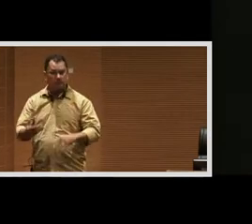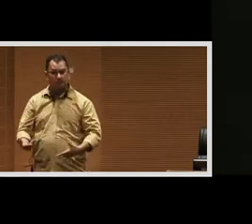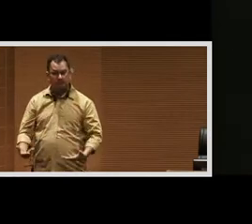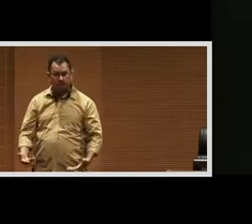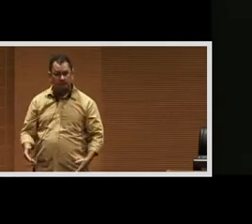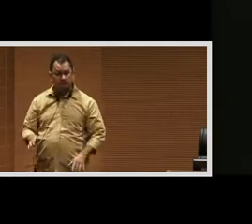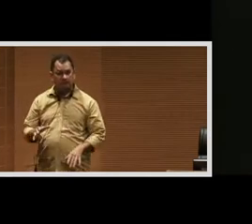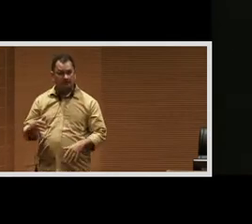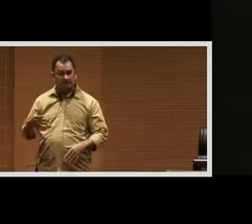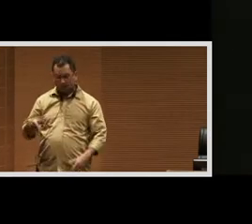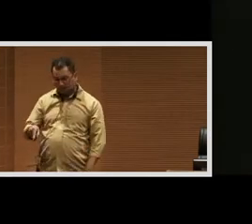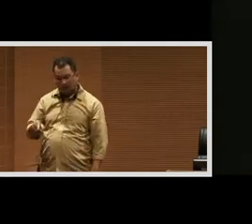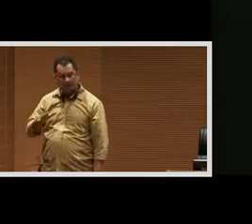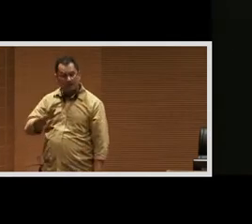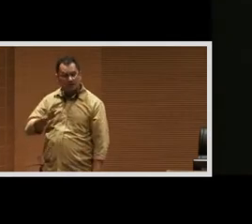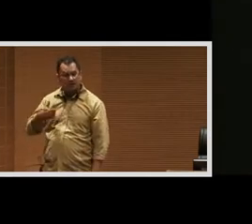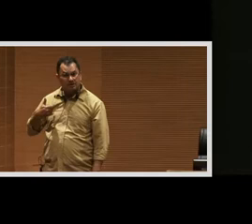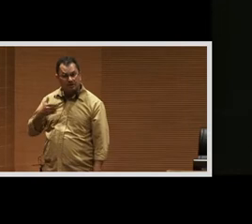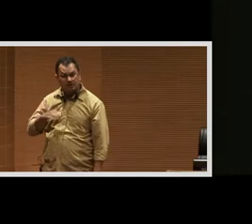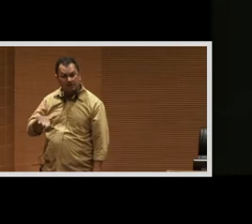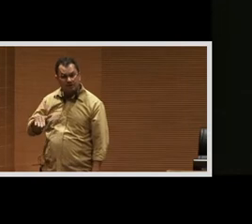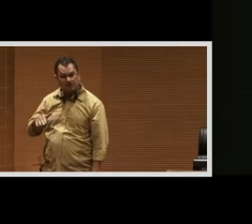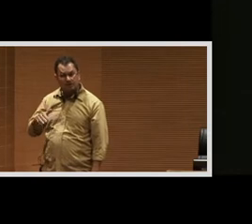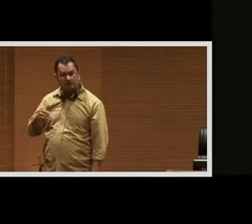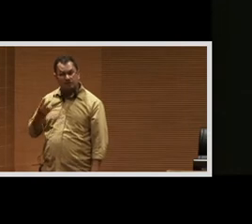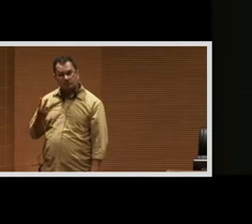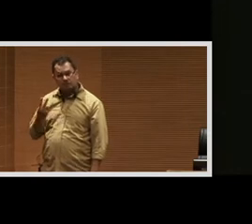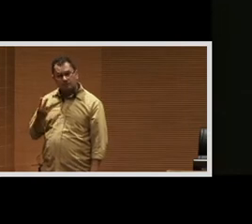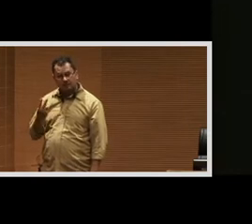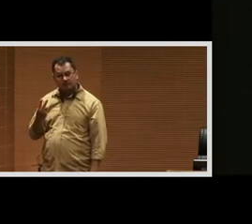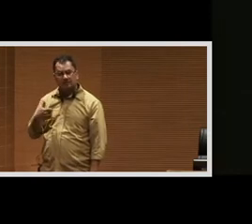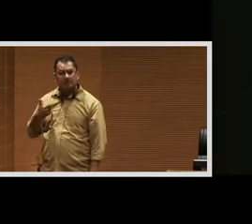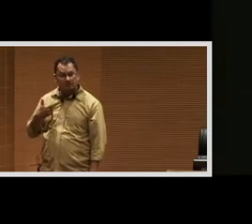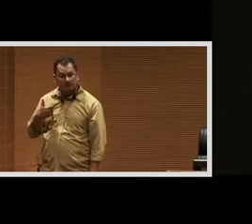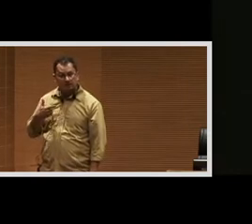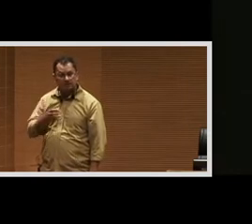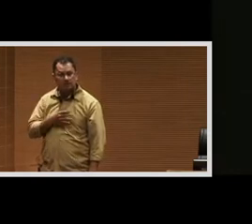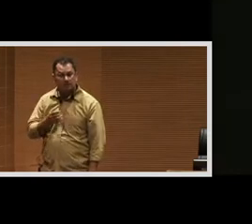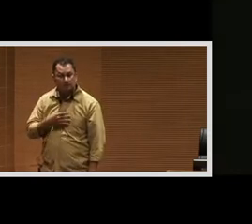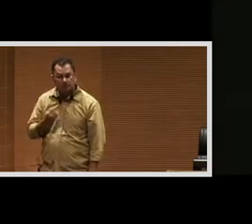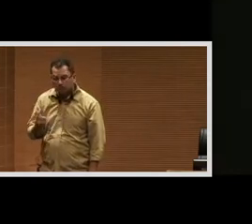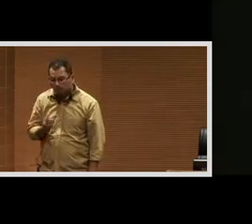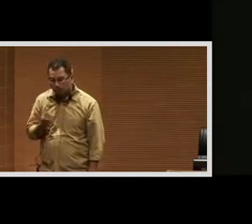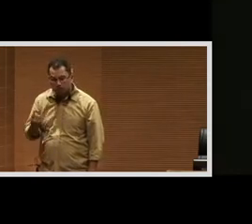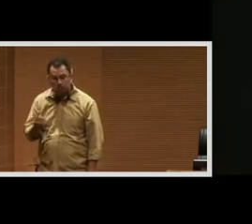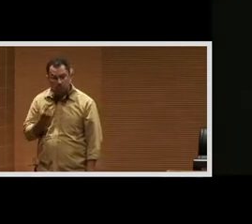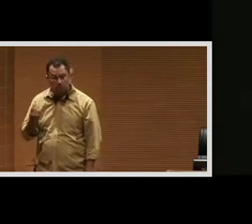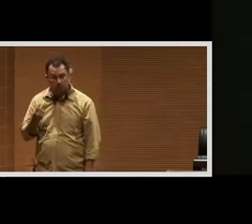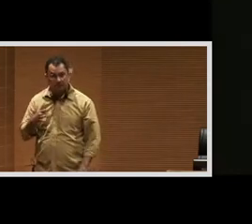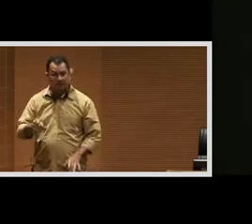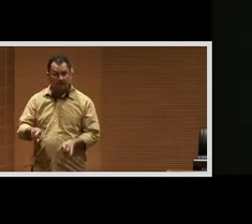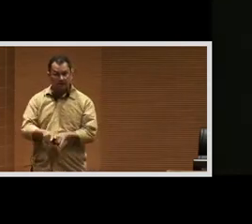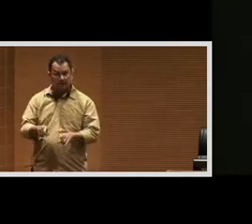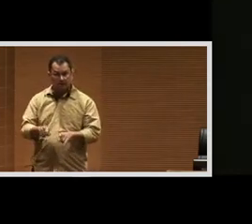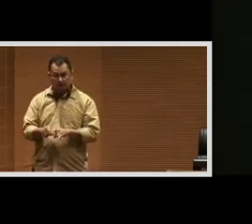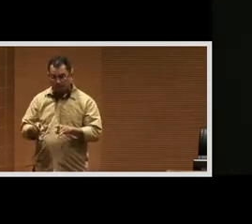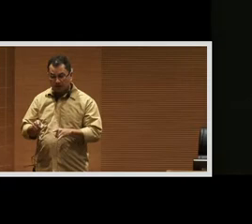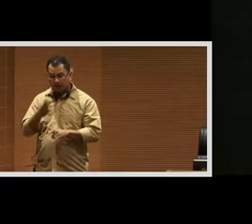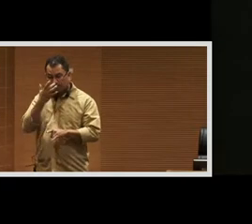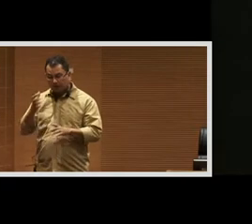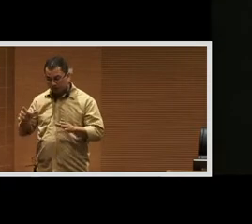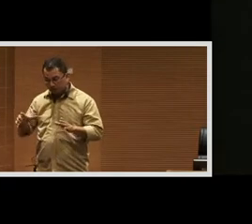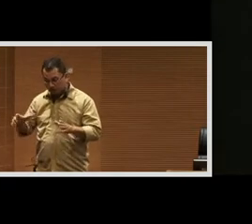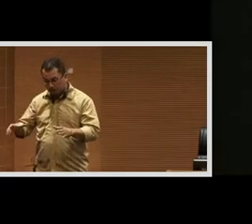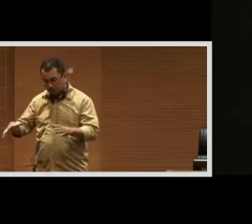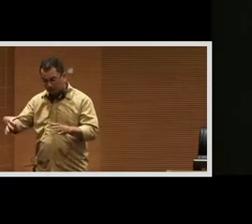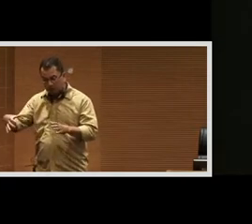isso desde os 2 anos, o medo de ficar sozinho, o medo do cesto de roupa suja, tá? E